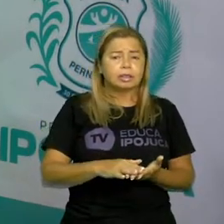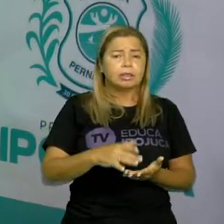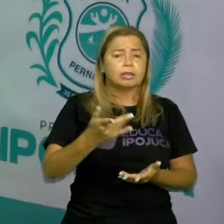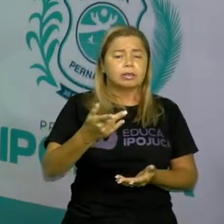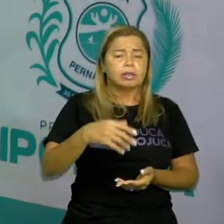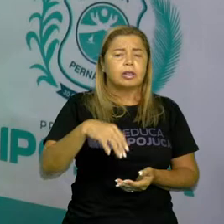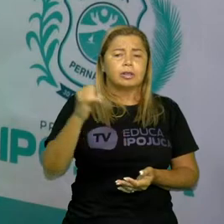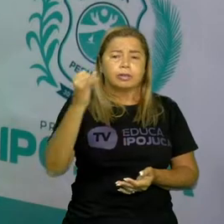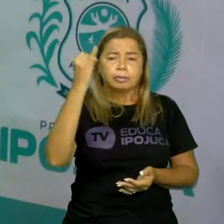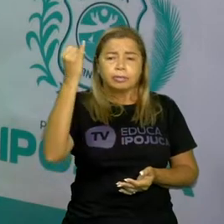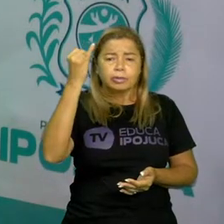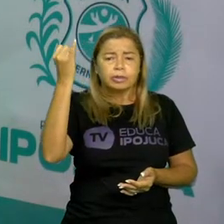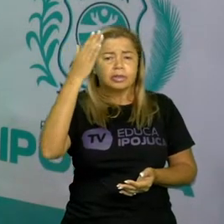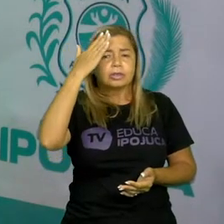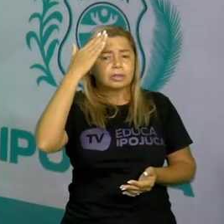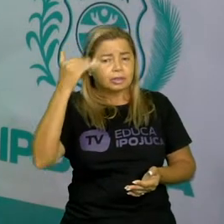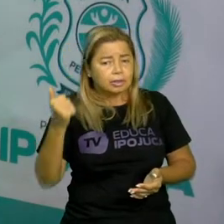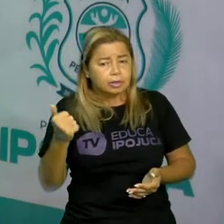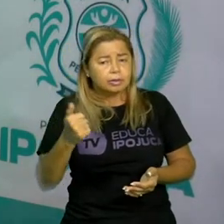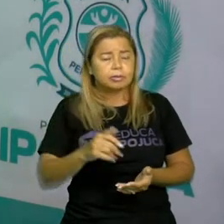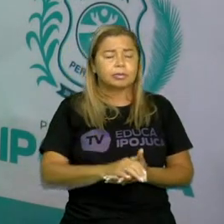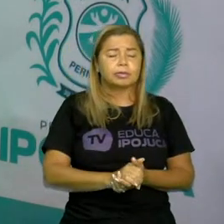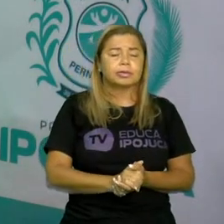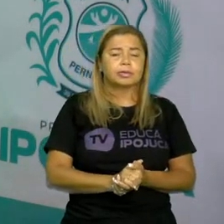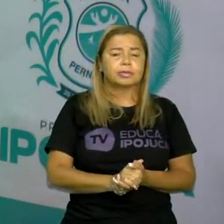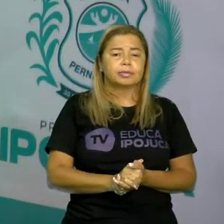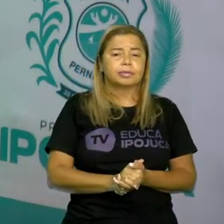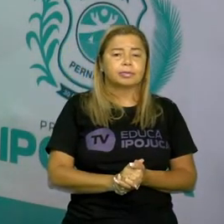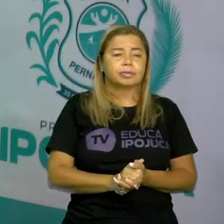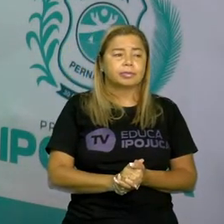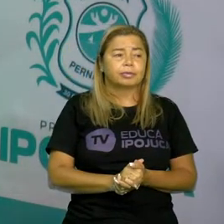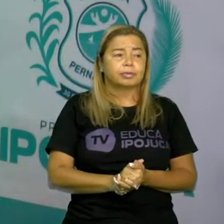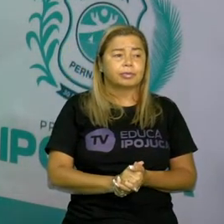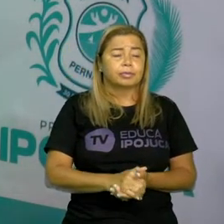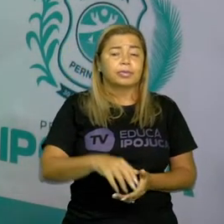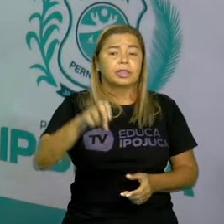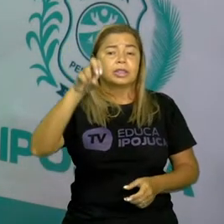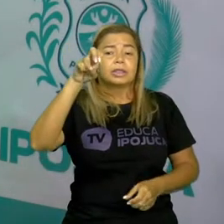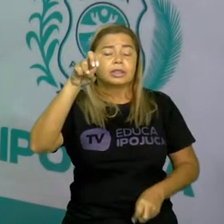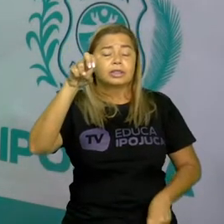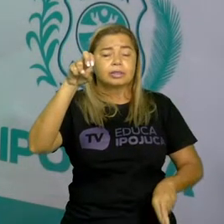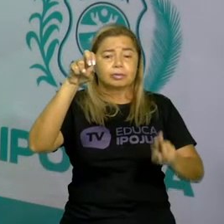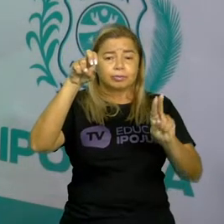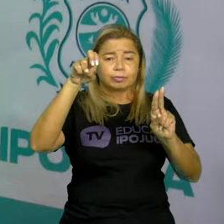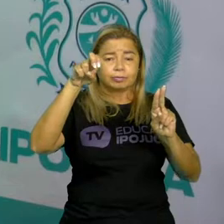a resposta. Aí aqui, 5 dezenas...